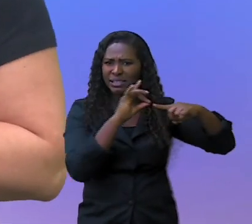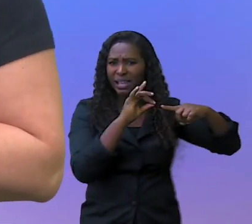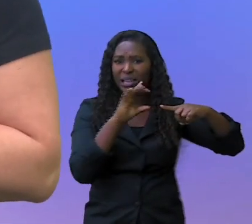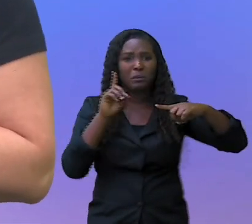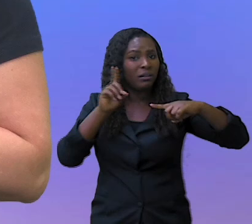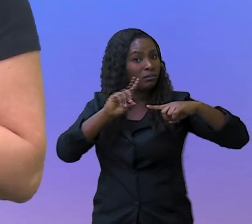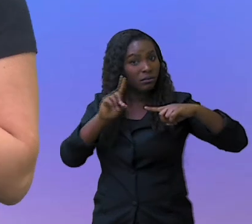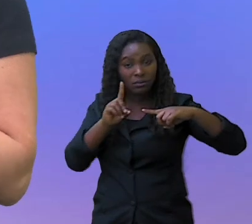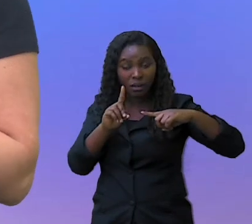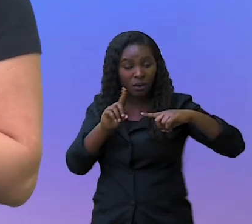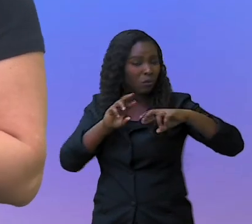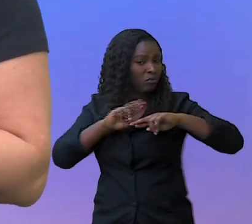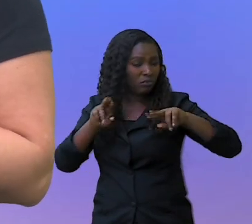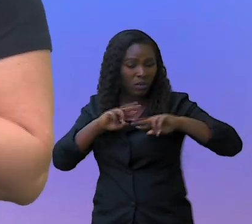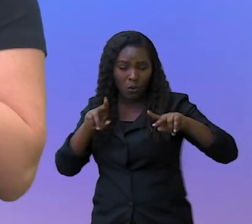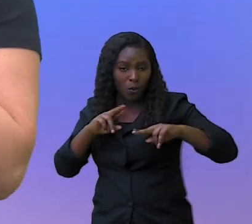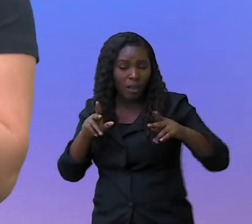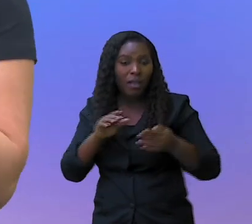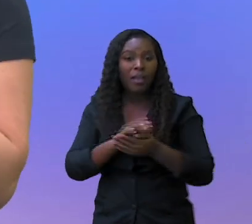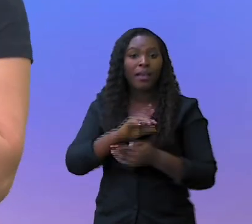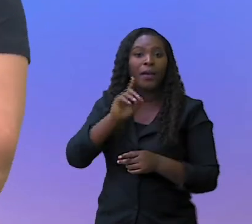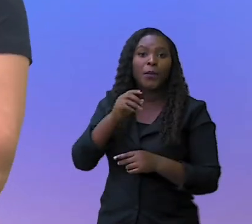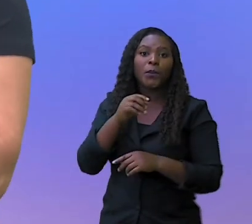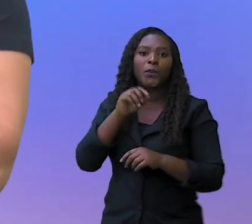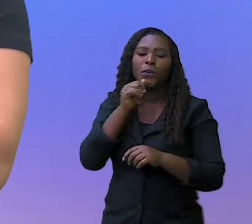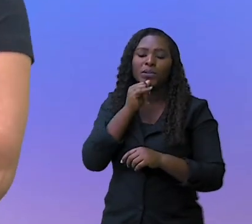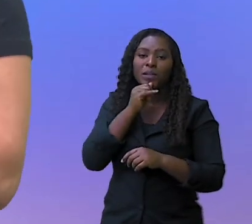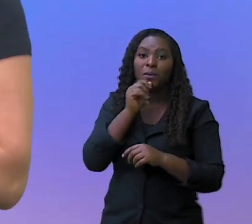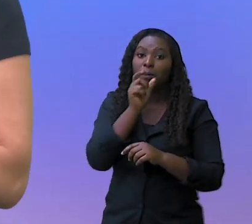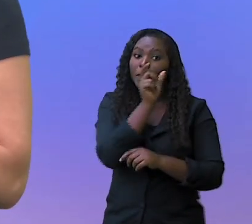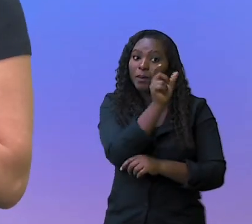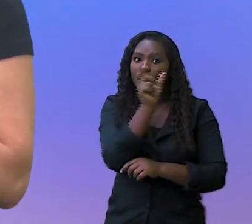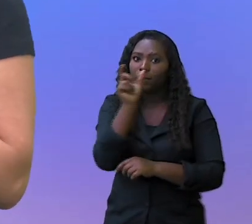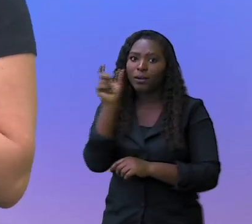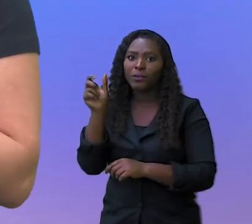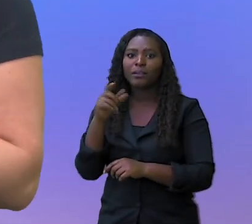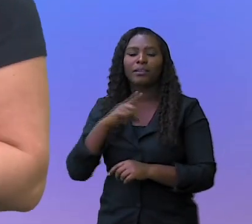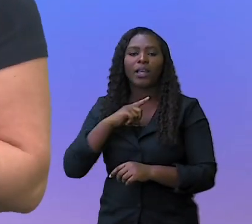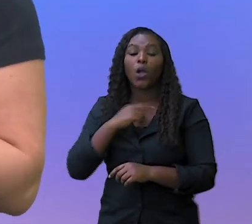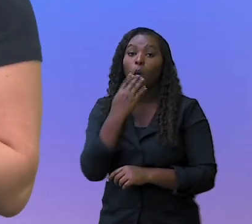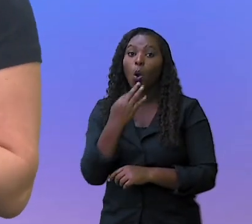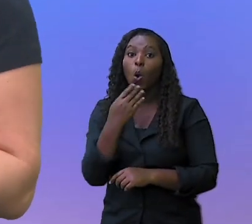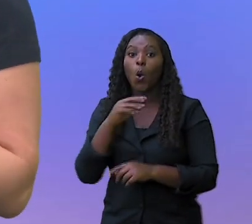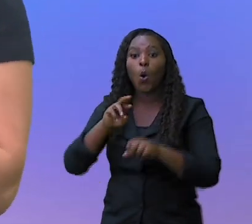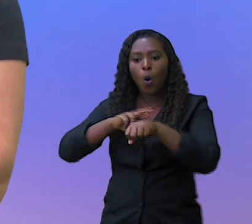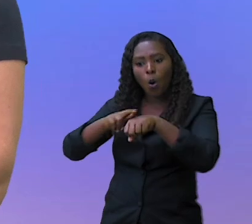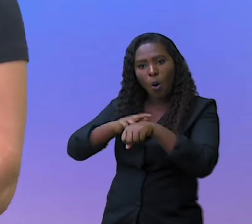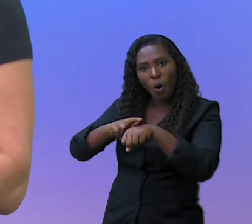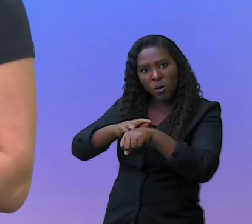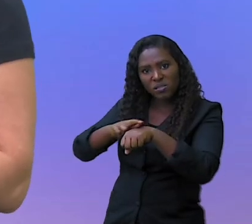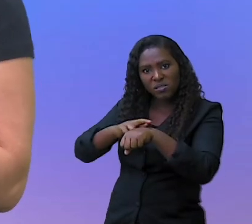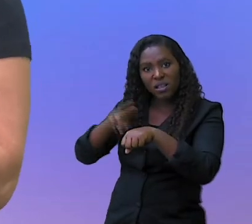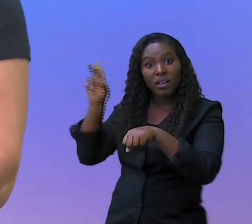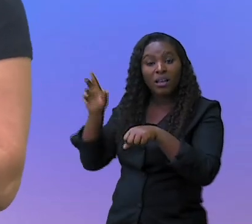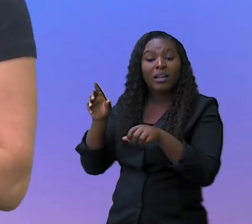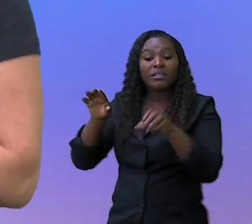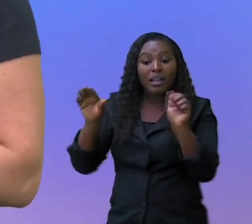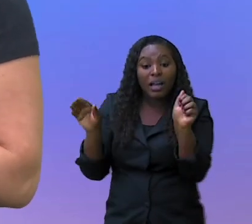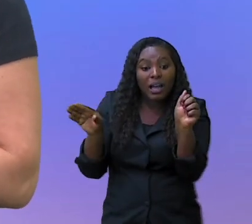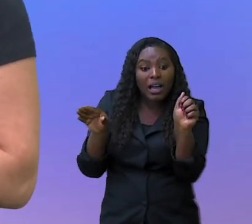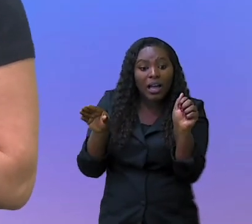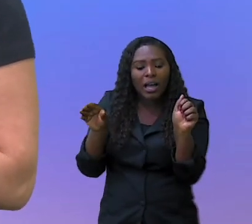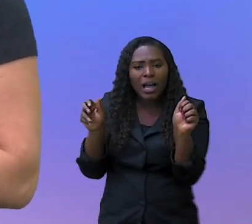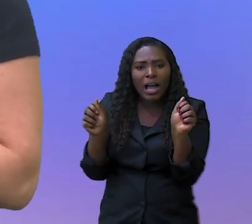estão com a cor rosa, estão acompanhando aí essas palavras, ó, as minhas melhores. Todas